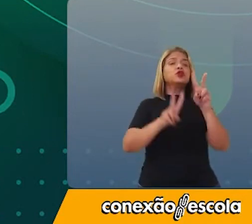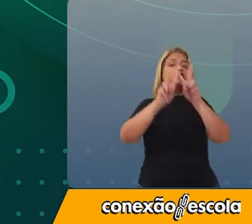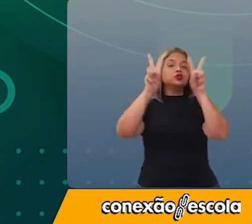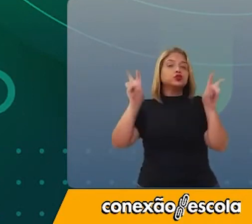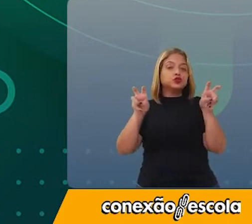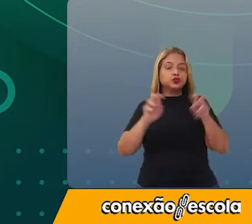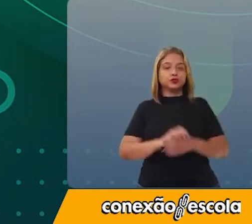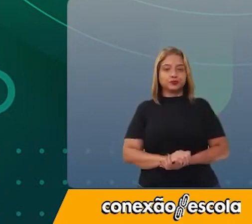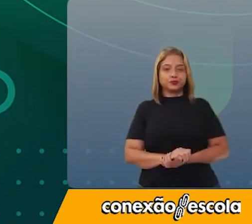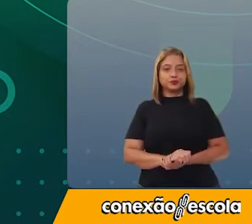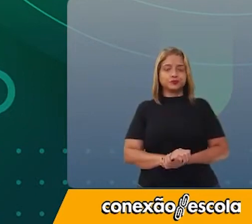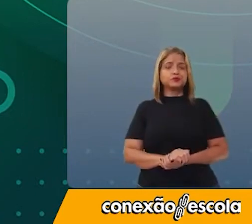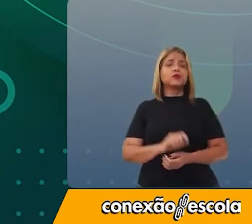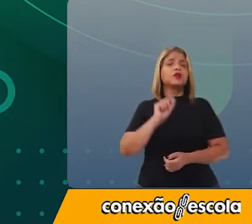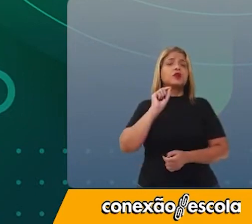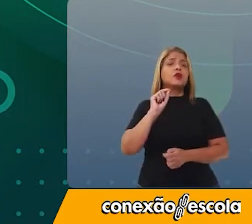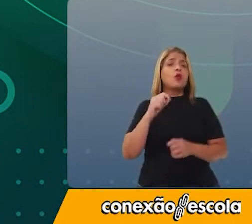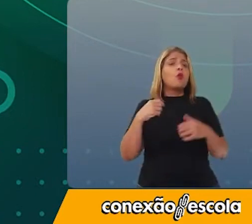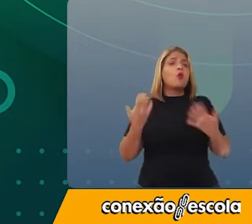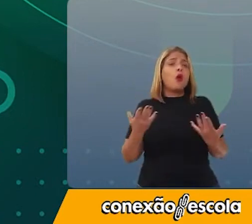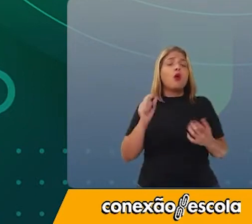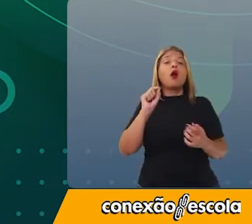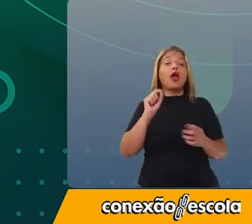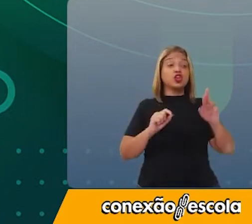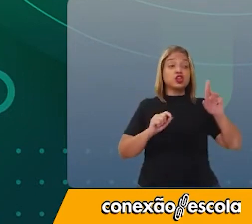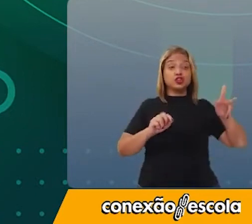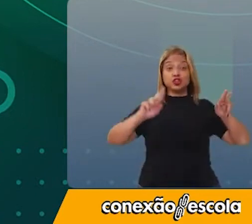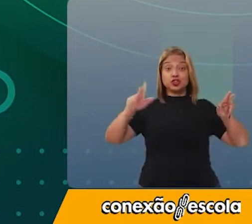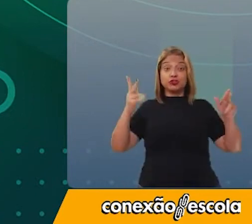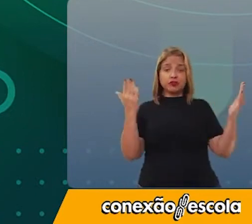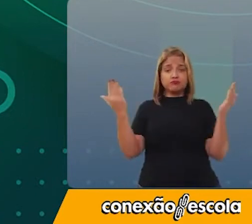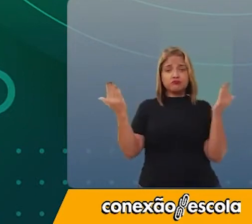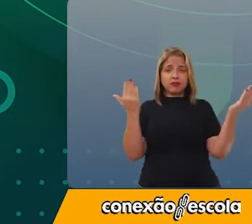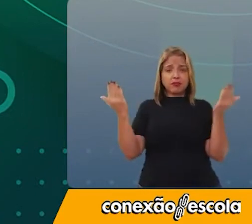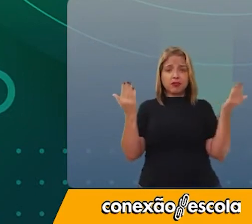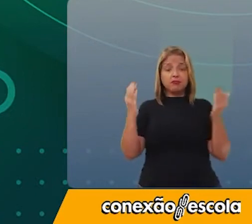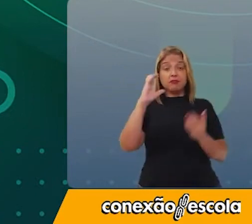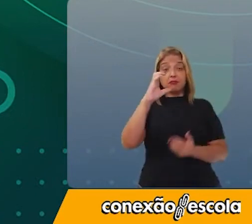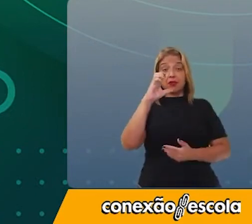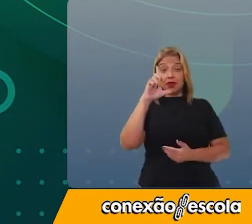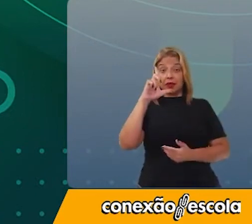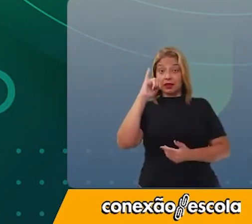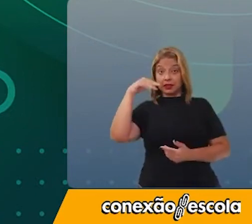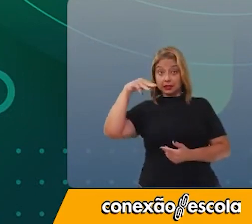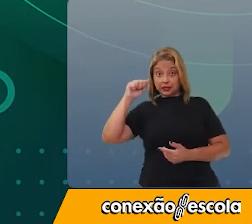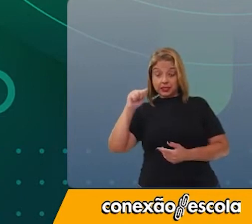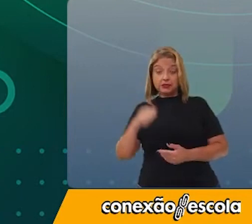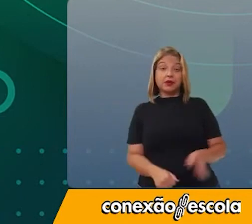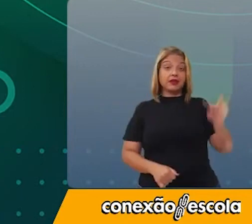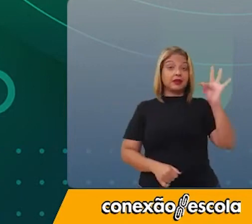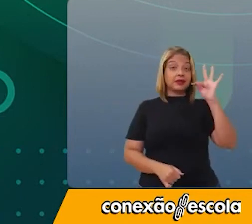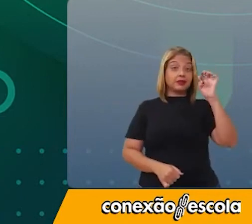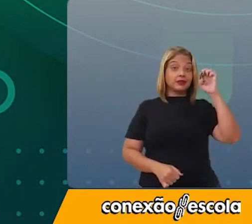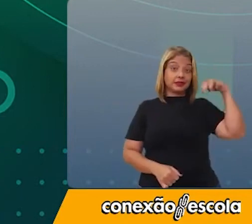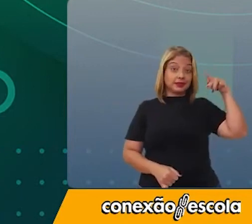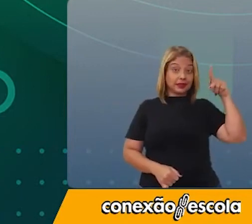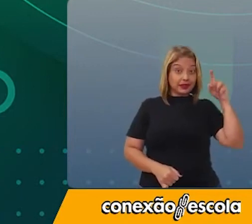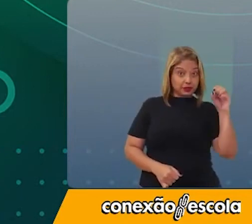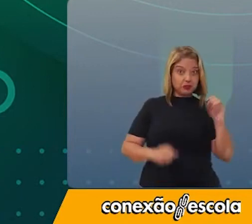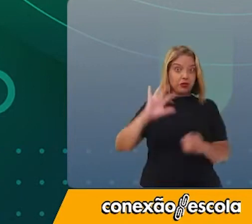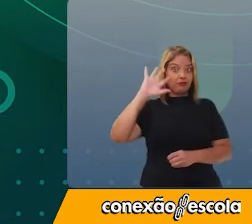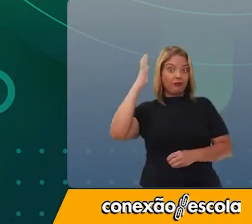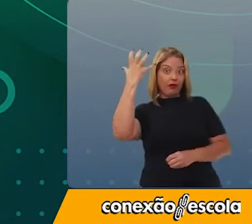título de qual é a diferença entre clima e tempo. Depois